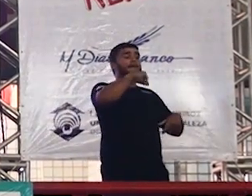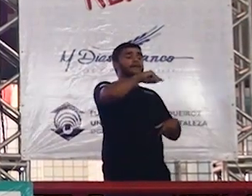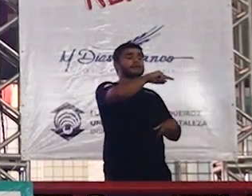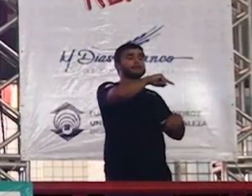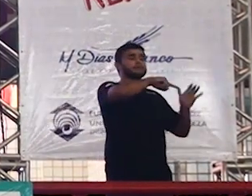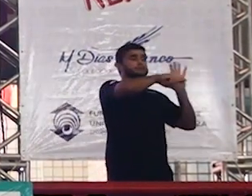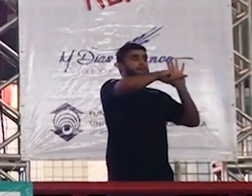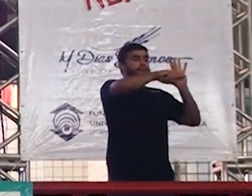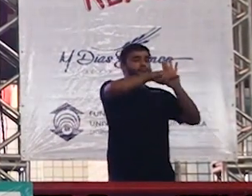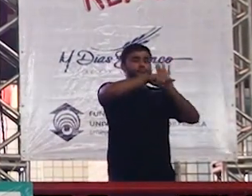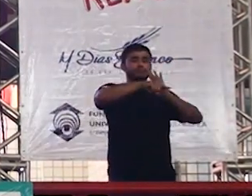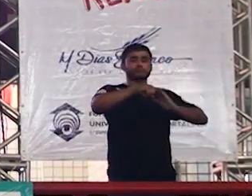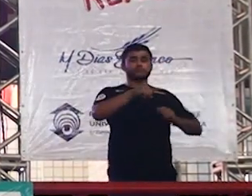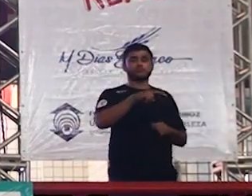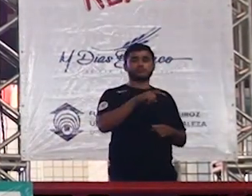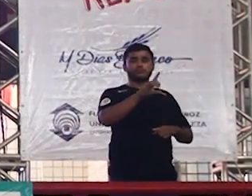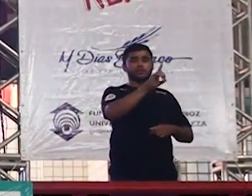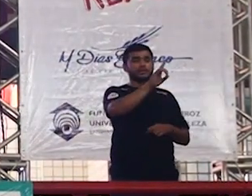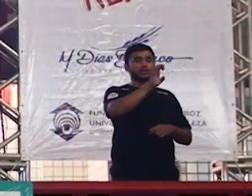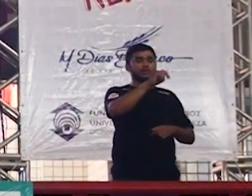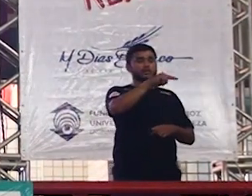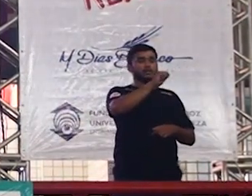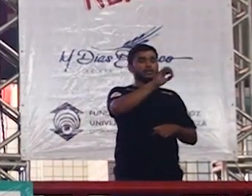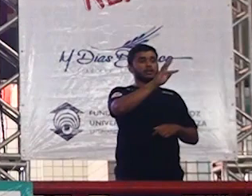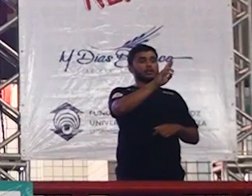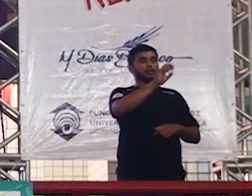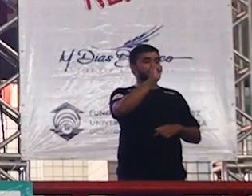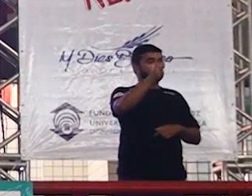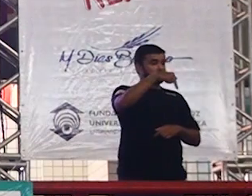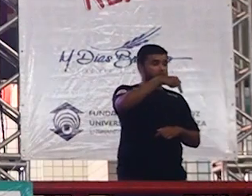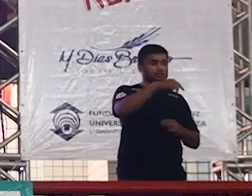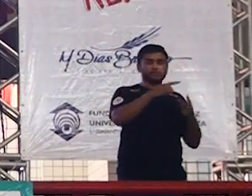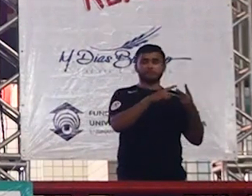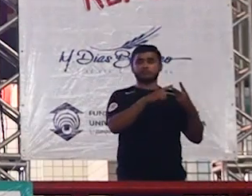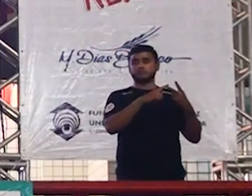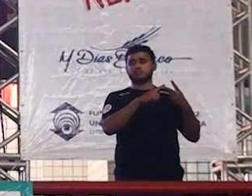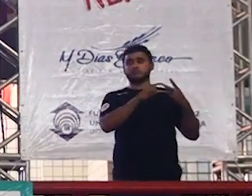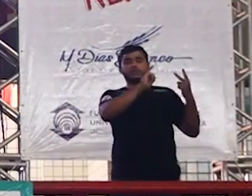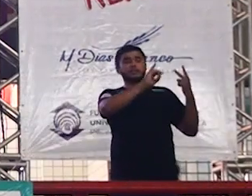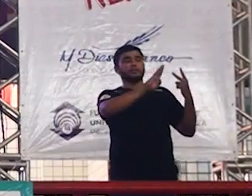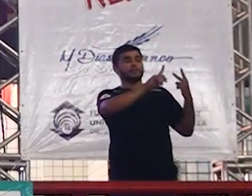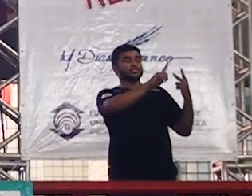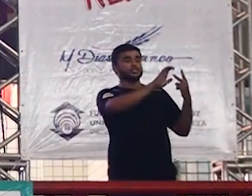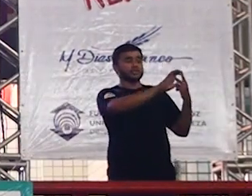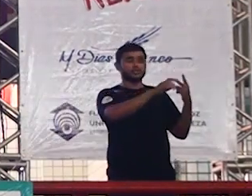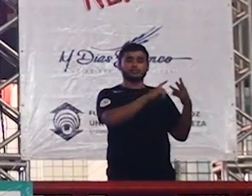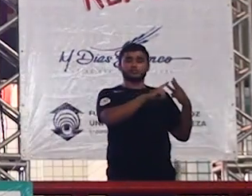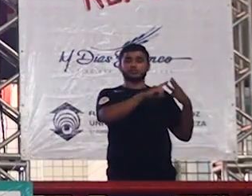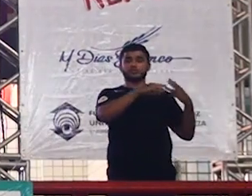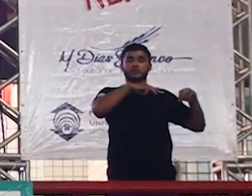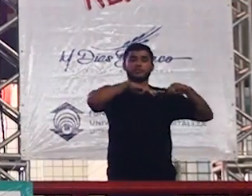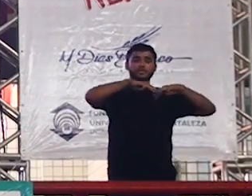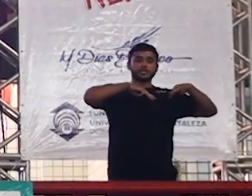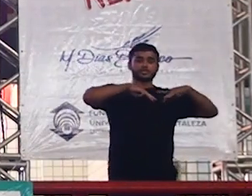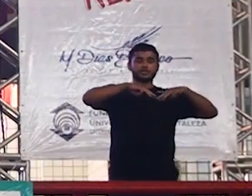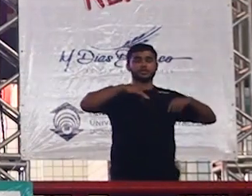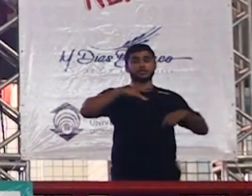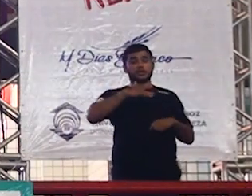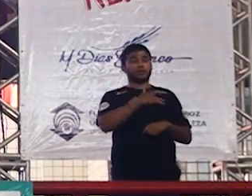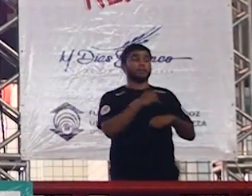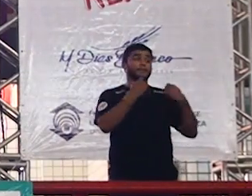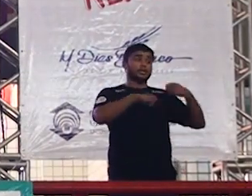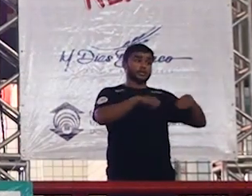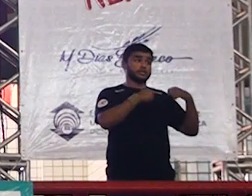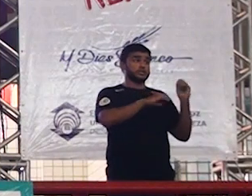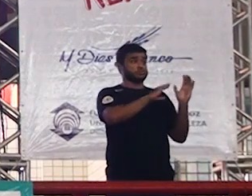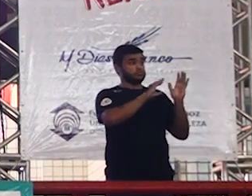fonte? Foi o Denatran que fez essa pesquisa, o Departamento Nacional de Trânsito? Foi o IBGE? Foi o Ministério da Saúde?